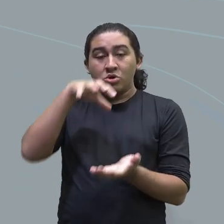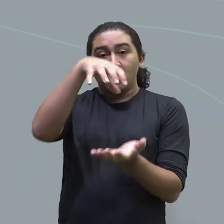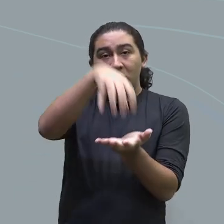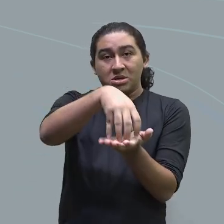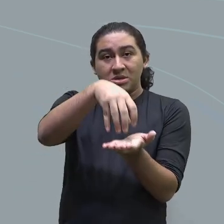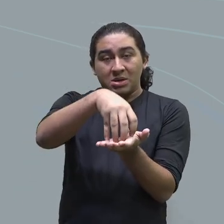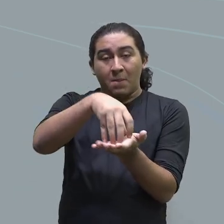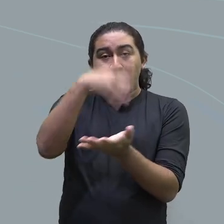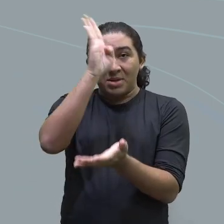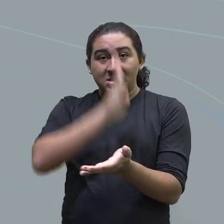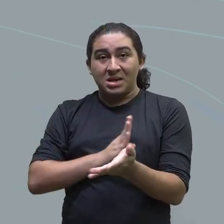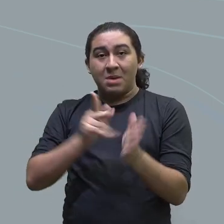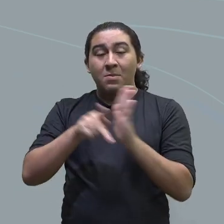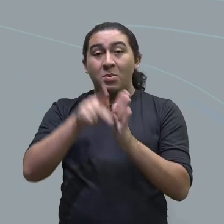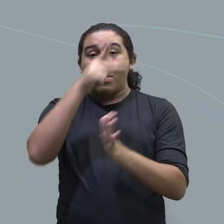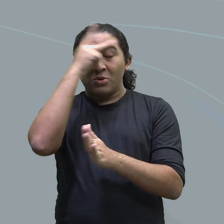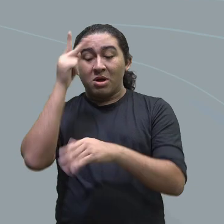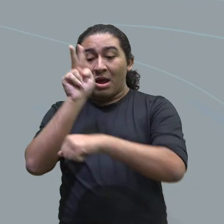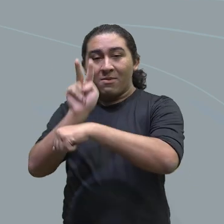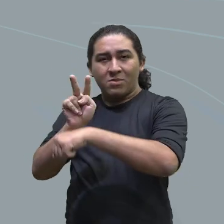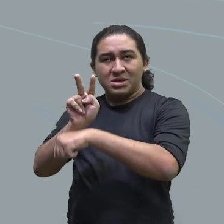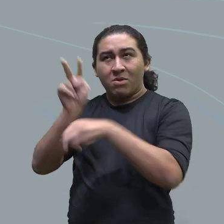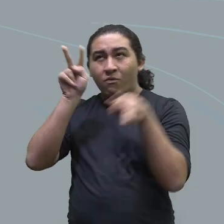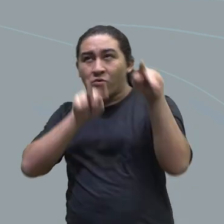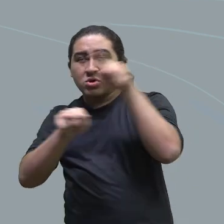de Observadores de Aves.